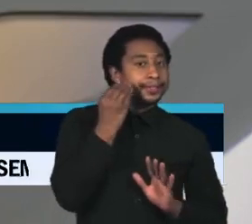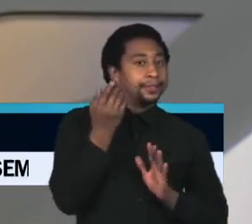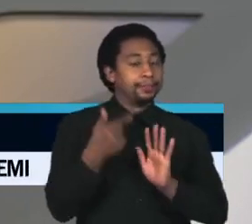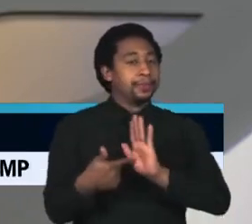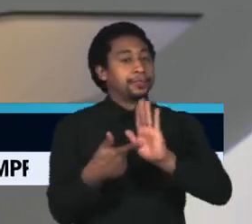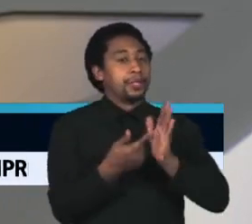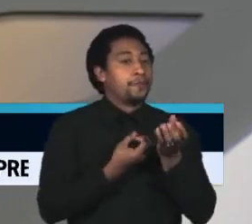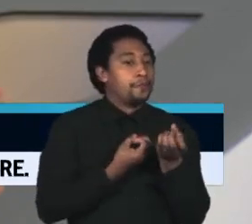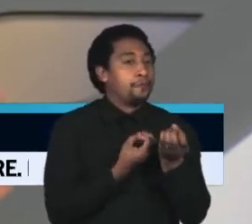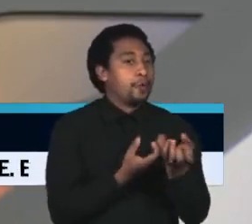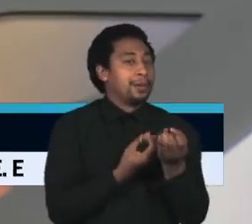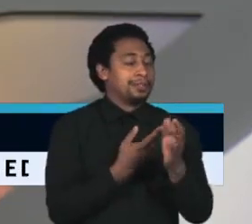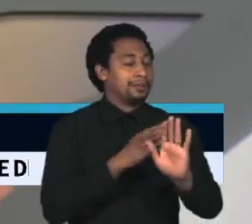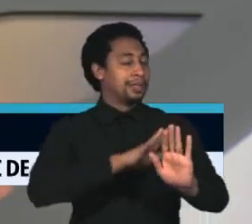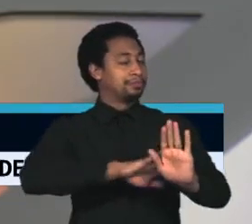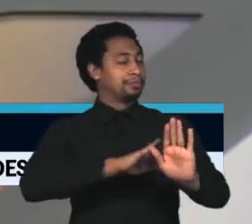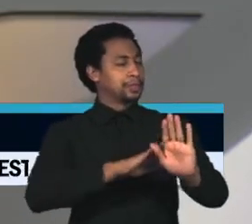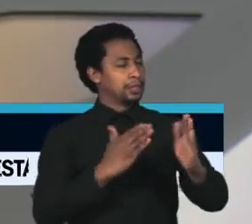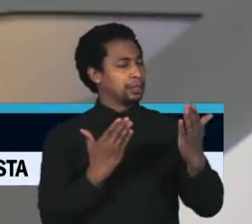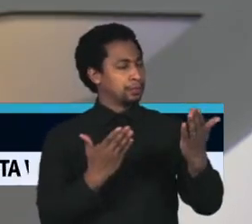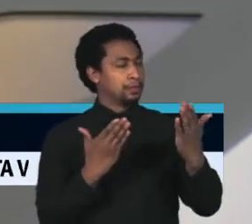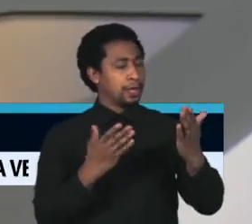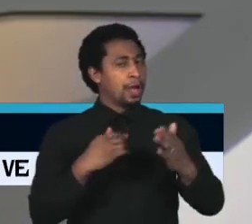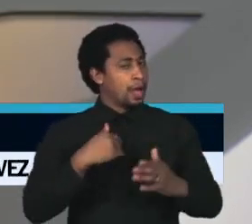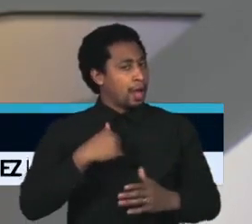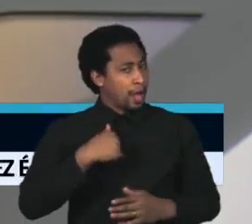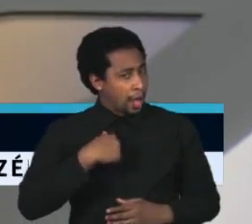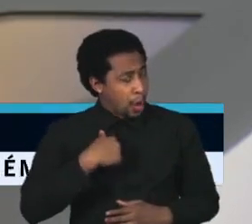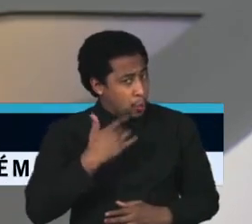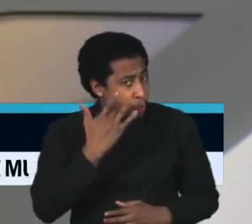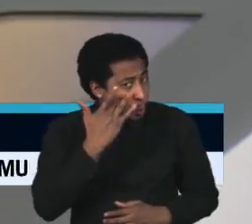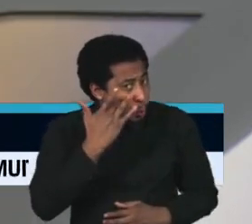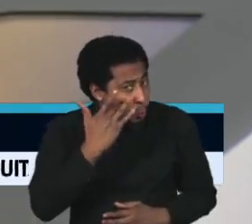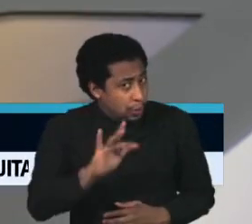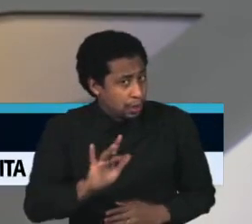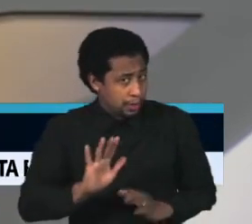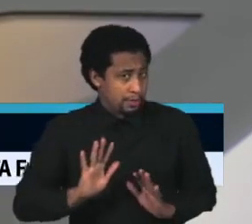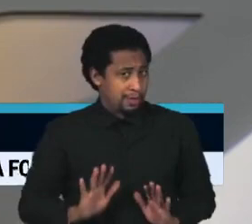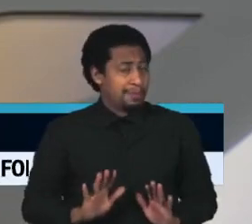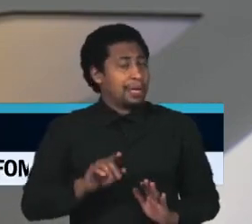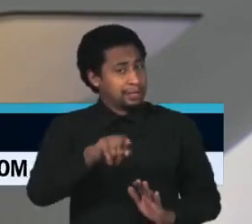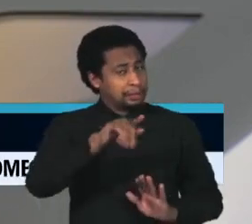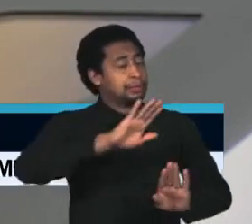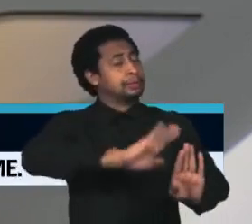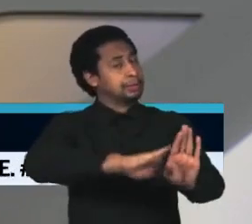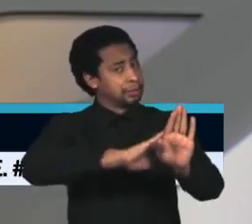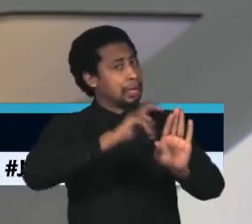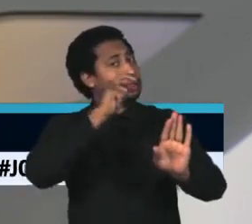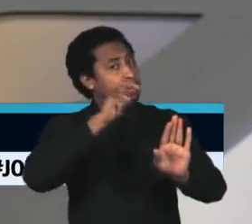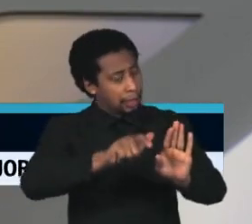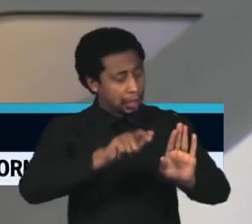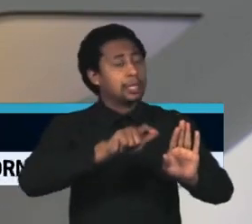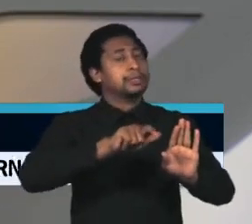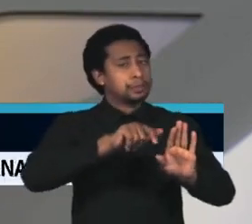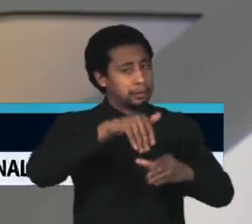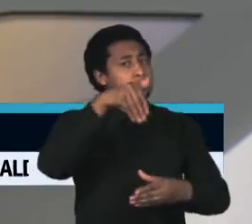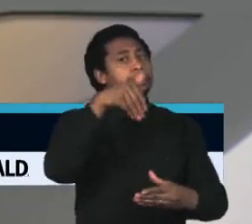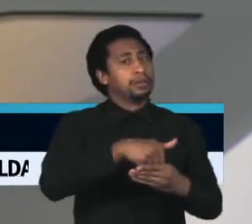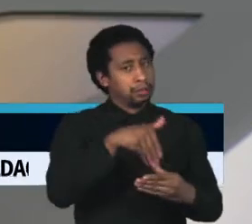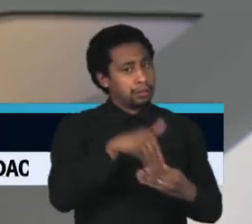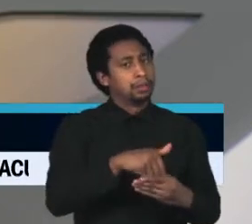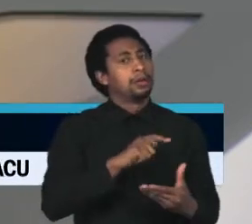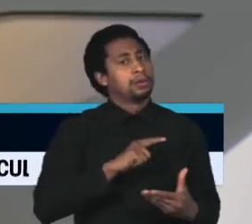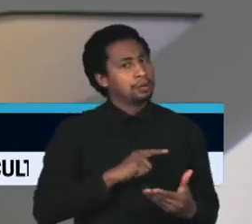muito eu desconfio disso não tem certeza tá mesmo parece que de uma forma eleitora o5g